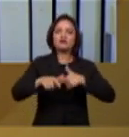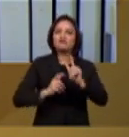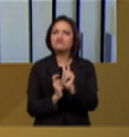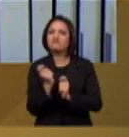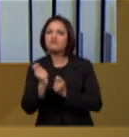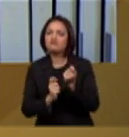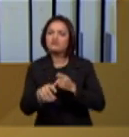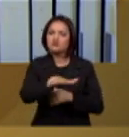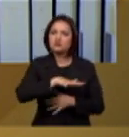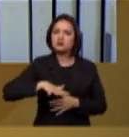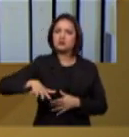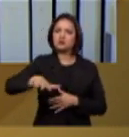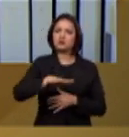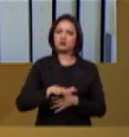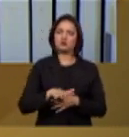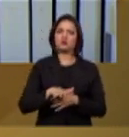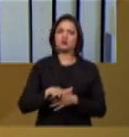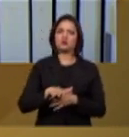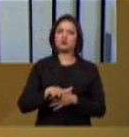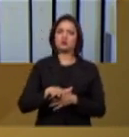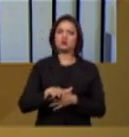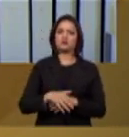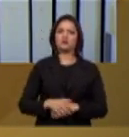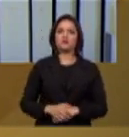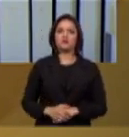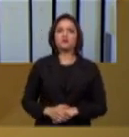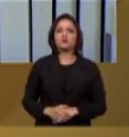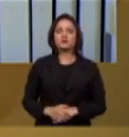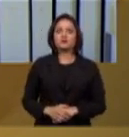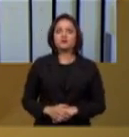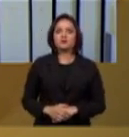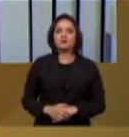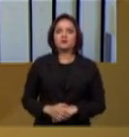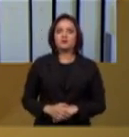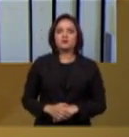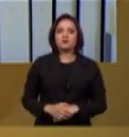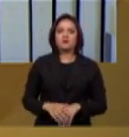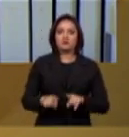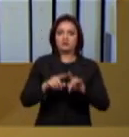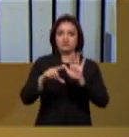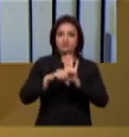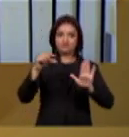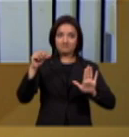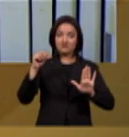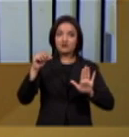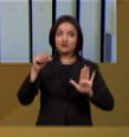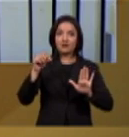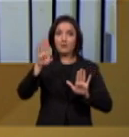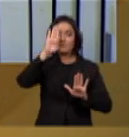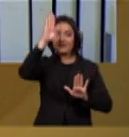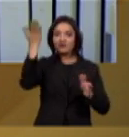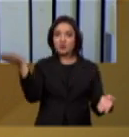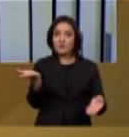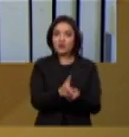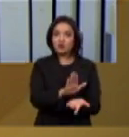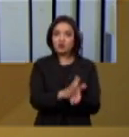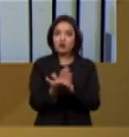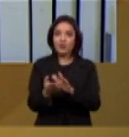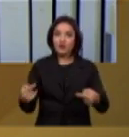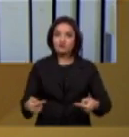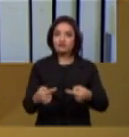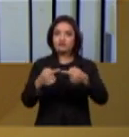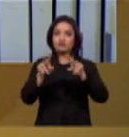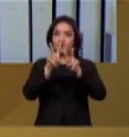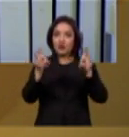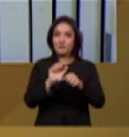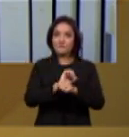setor, do mercado e do setor estatal. Destaco os seguintes julgamentos emblemáticos acerca da pandemia